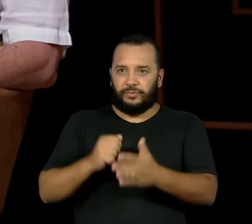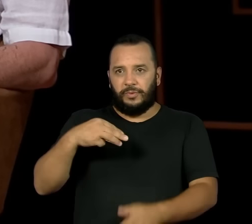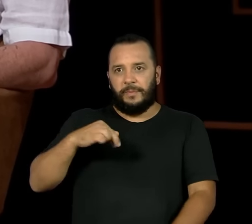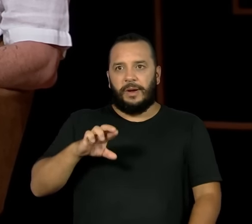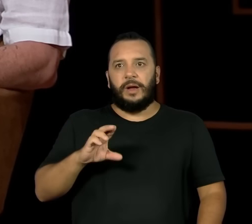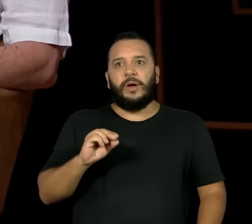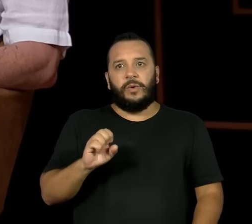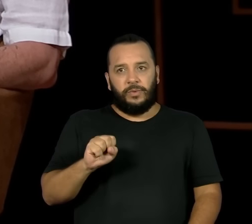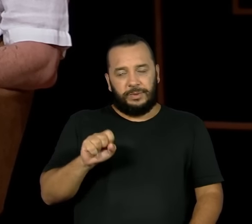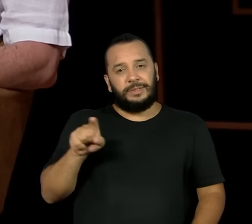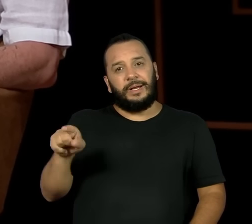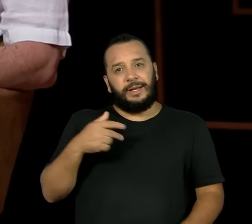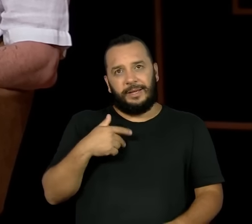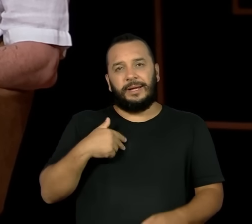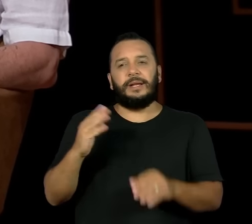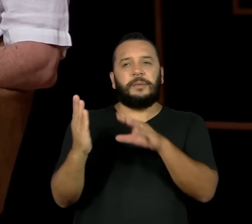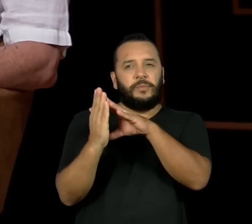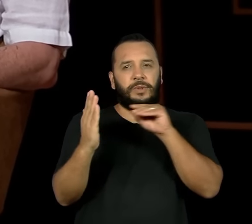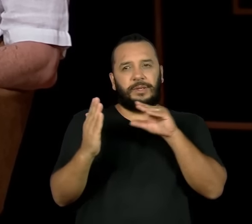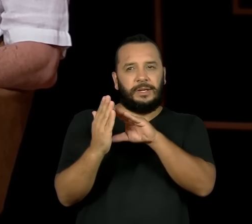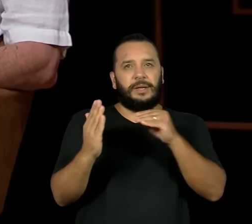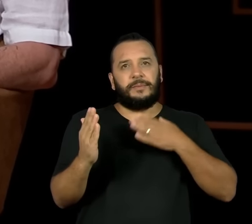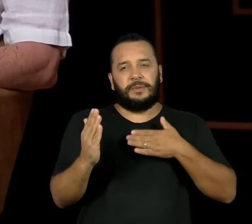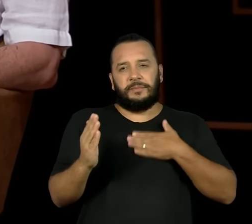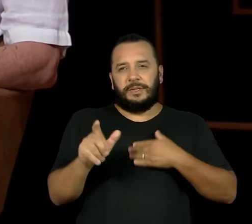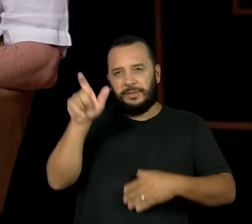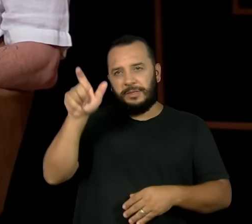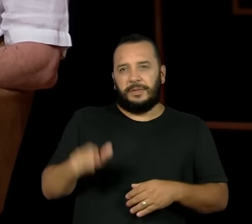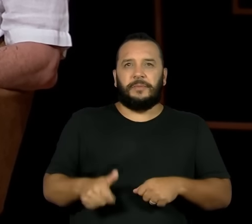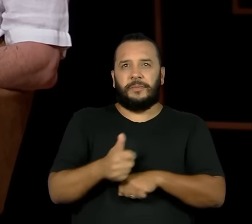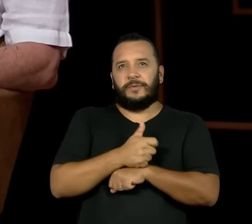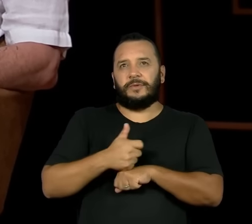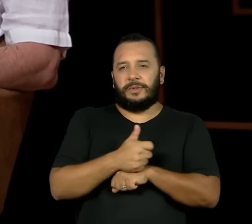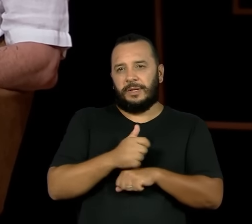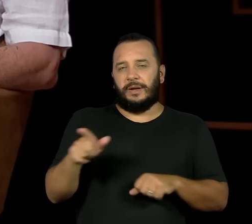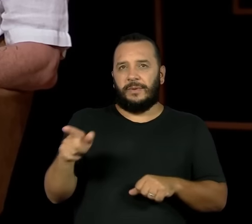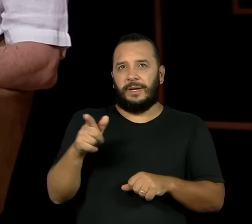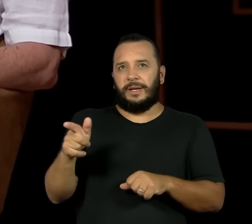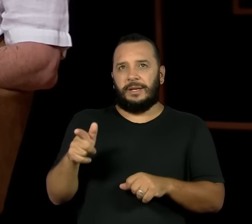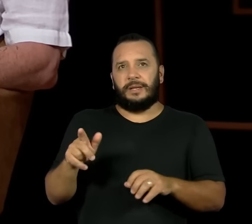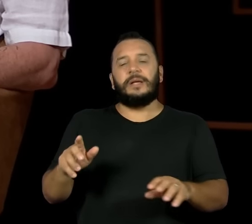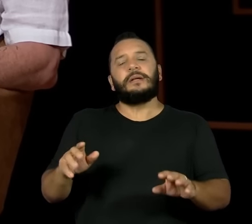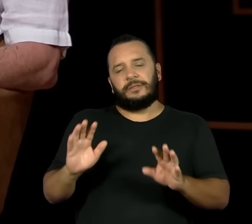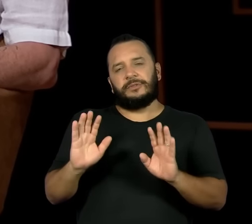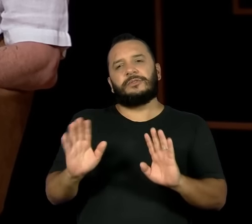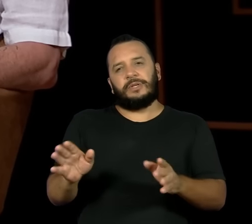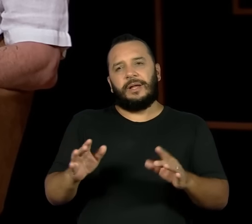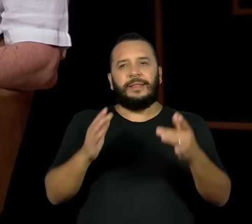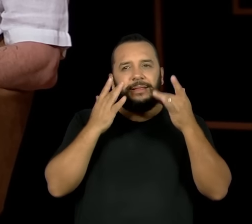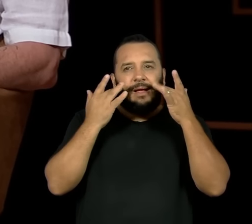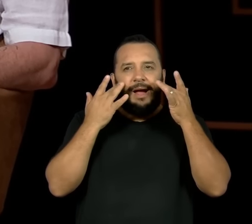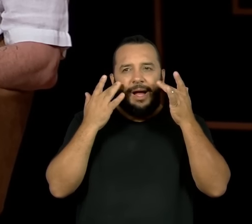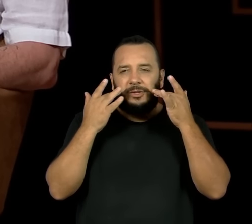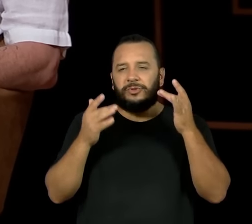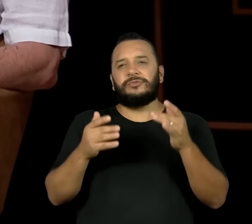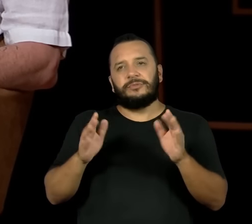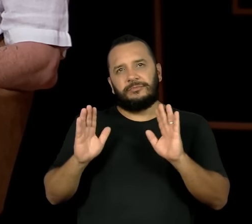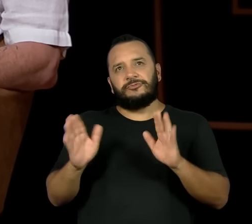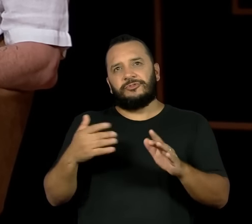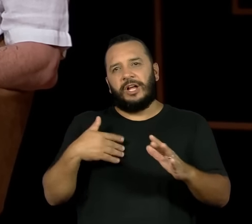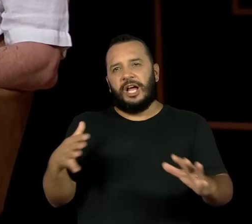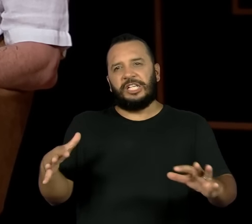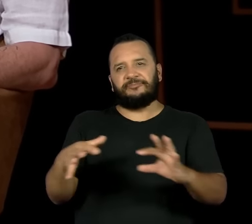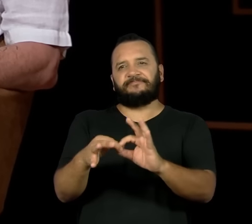foi uma referência muito grande para mim de postura profissional de relação com teatro né